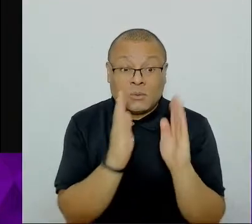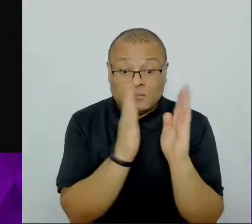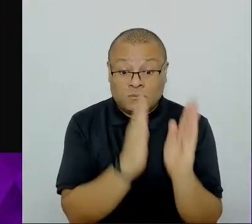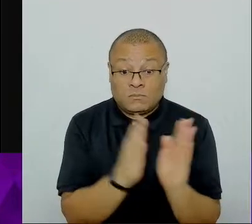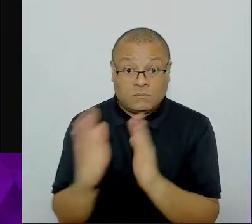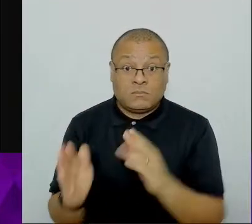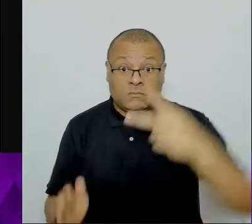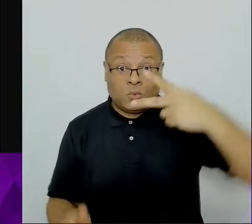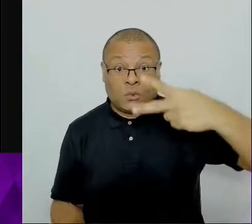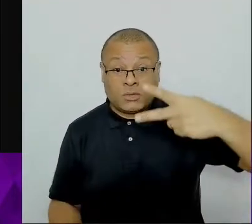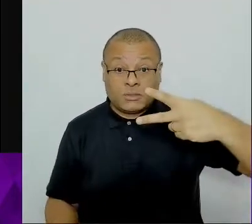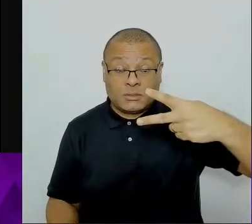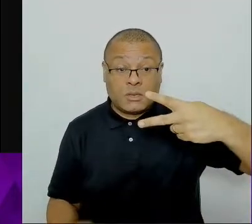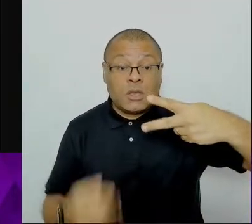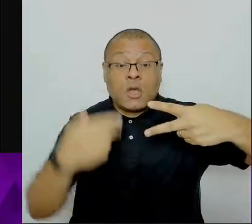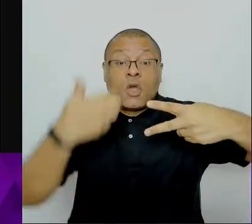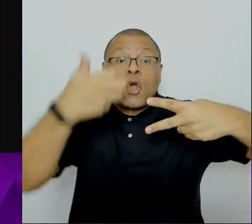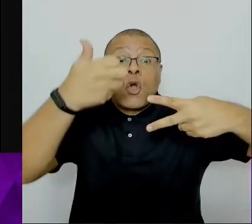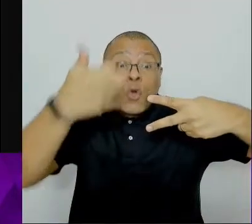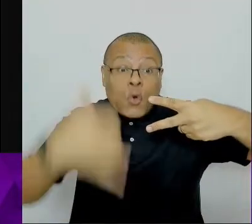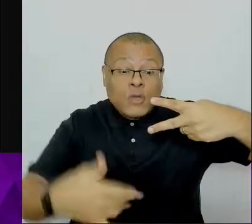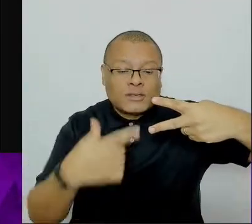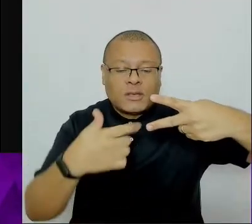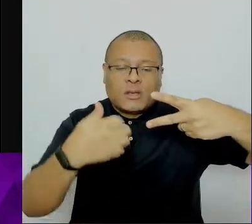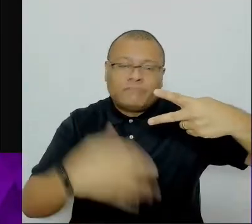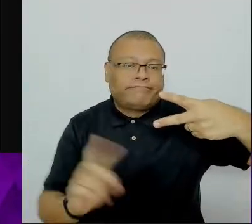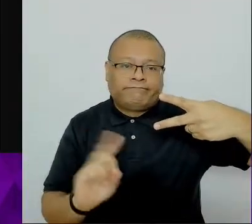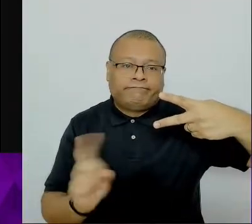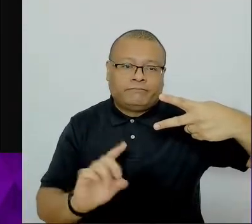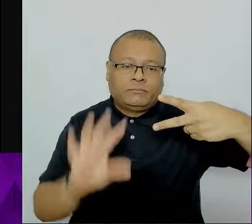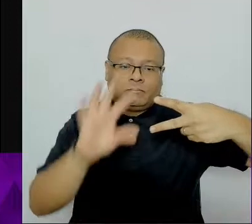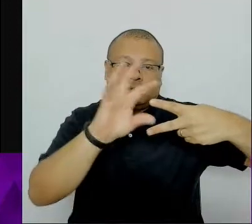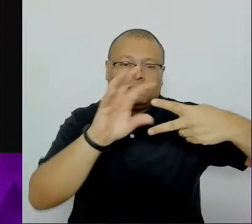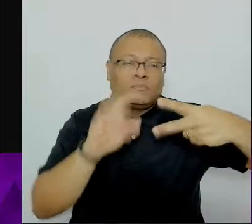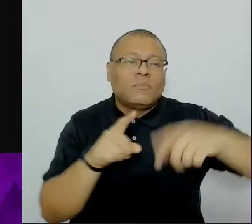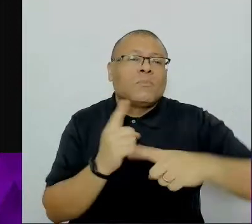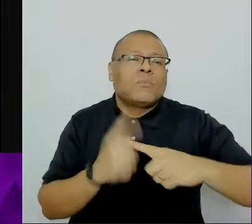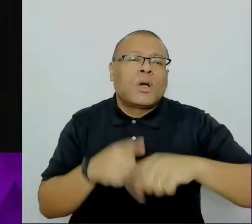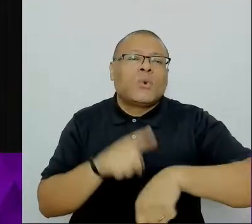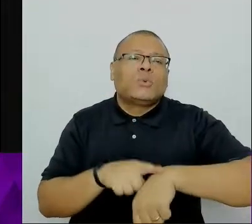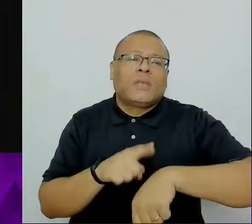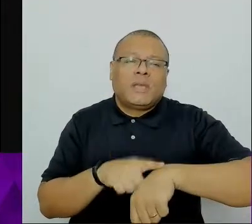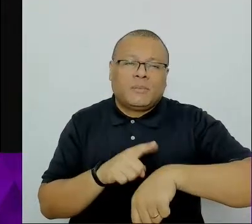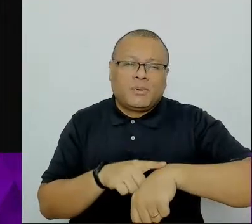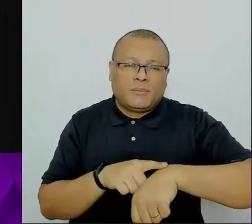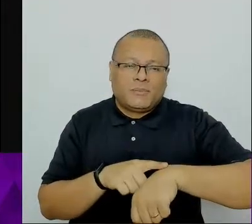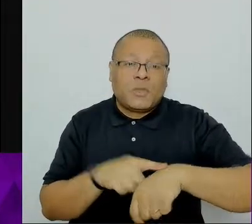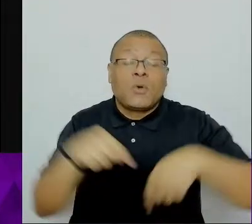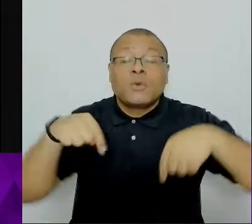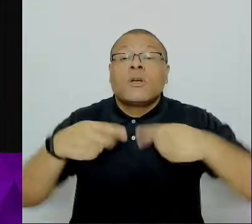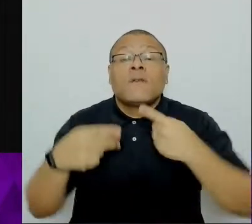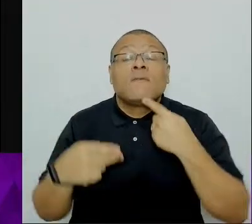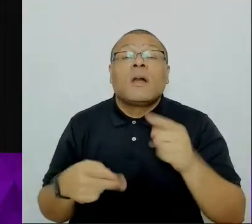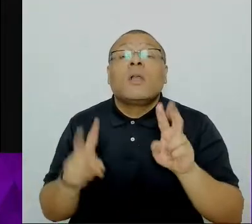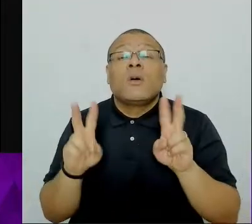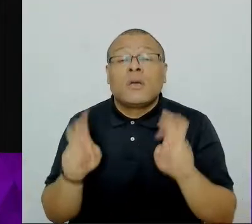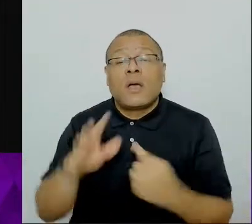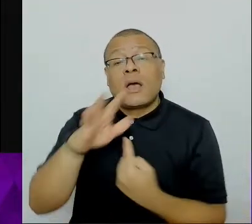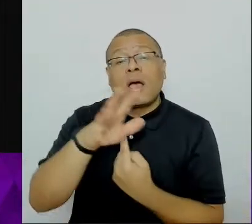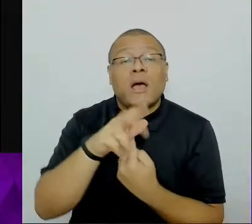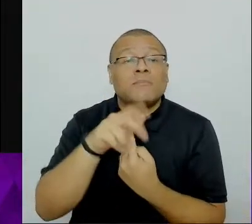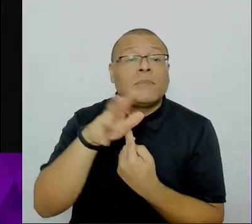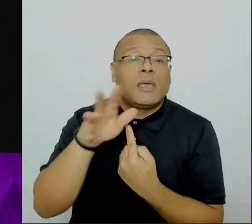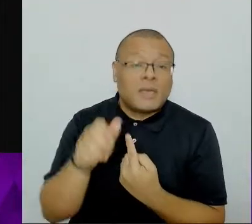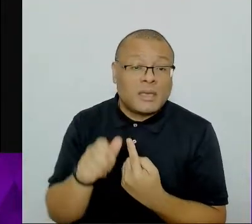pontos, sobre coisas que a gente vai falar e coisas que a gente não vai falar por causa do tempo, né? Sobre o que a gente vai falar? A gente vai falar sobre API,